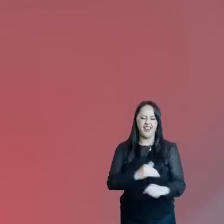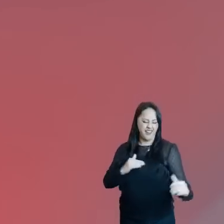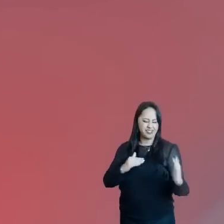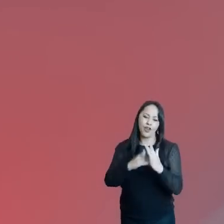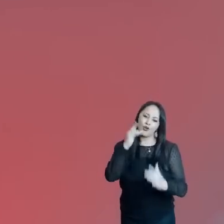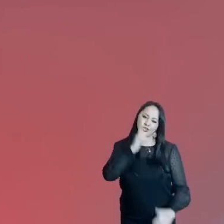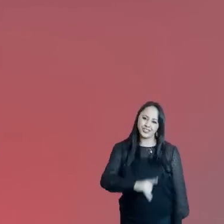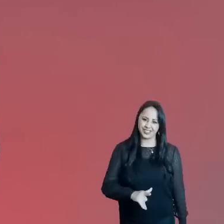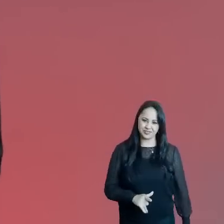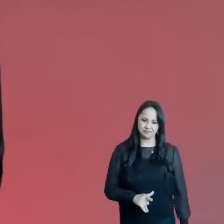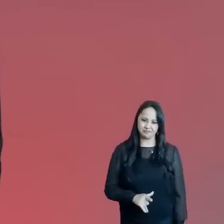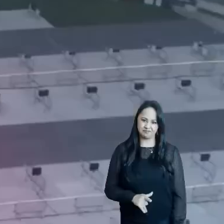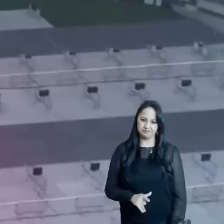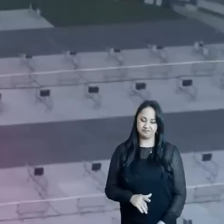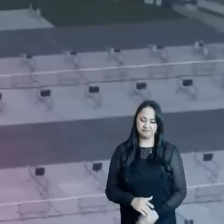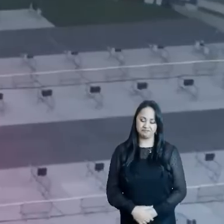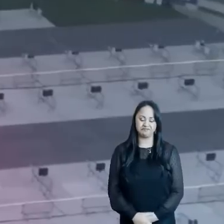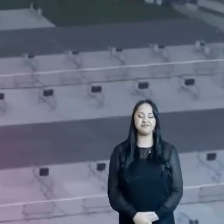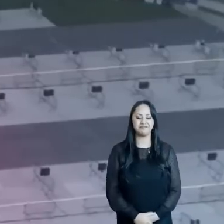conseguir alcançar isso.